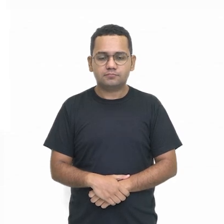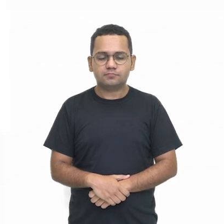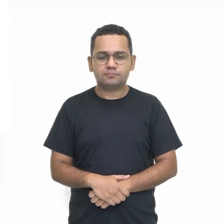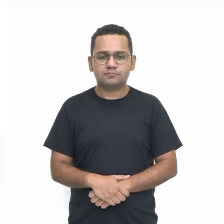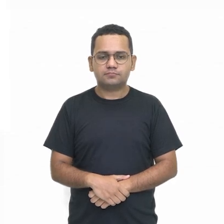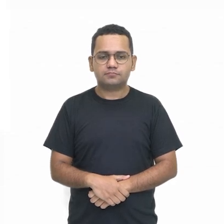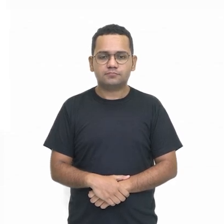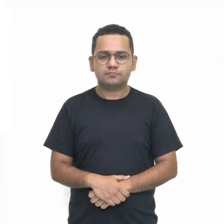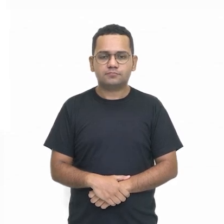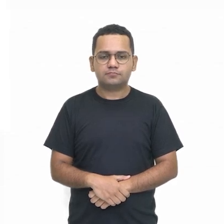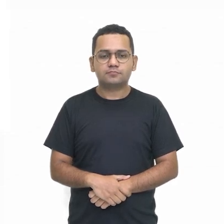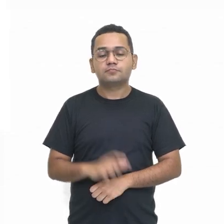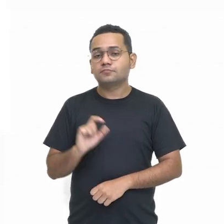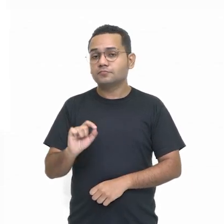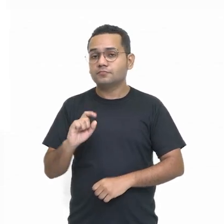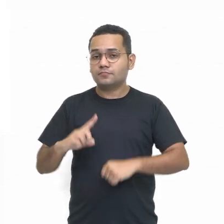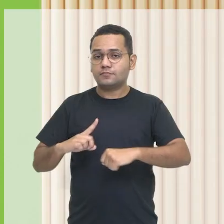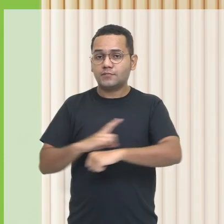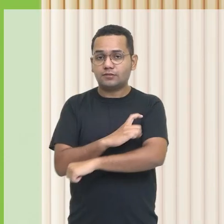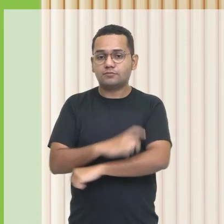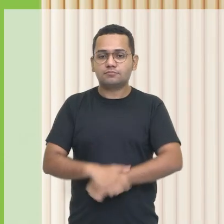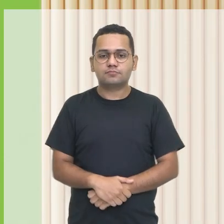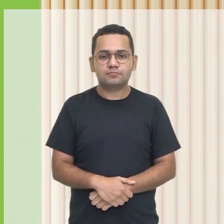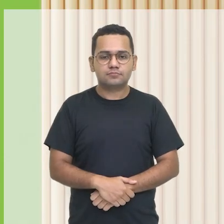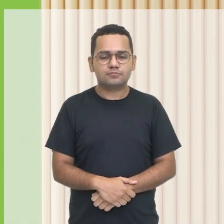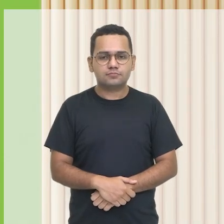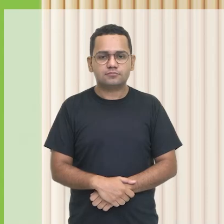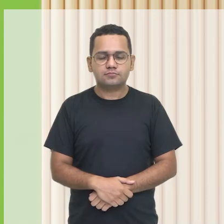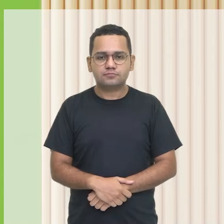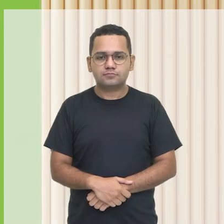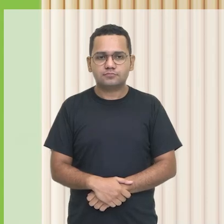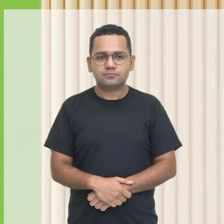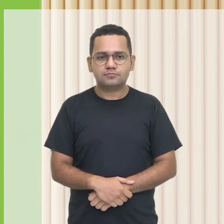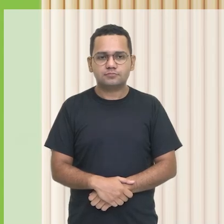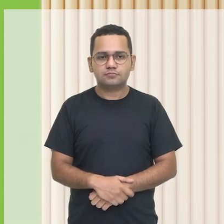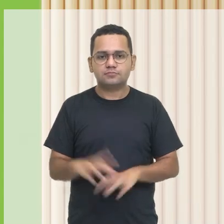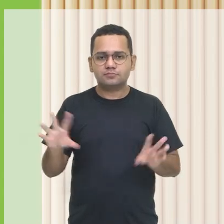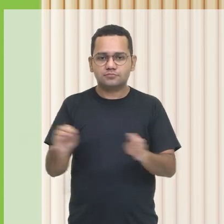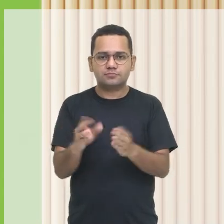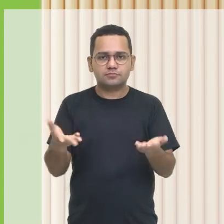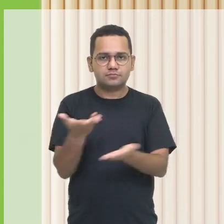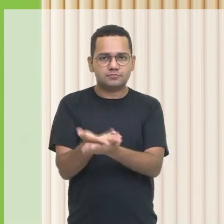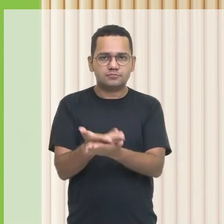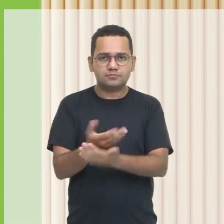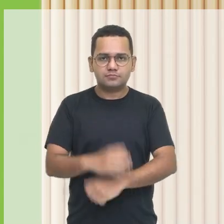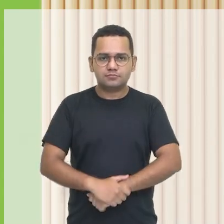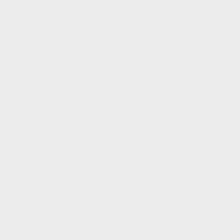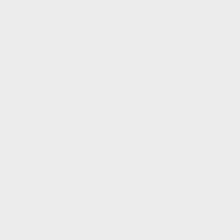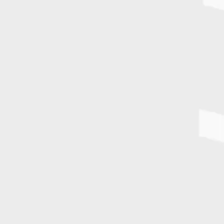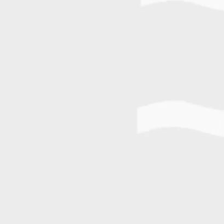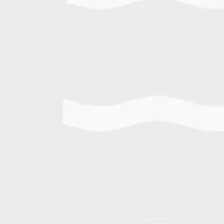por conta da evolução. Certo? Essa foi a nossa revisão.